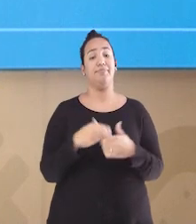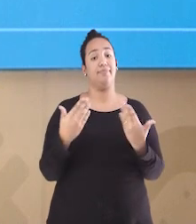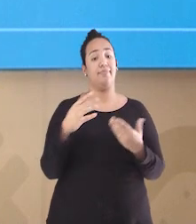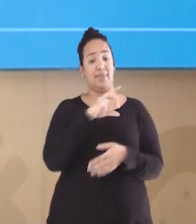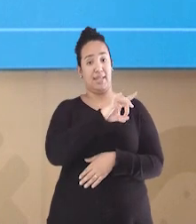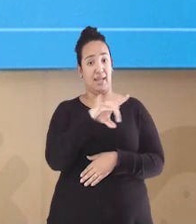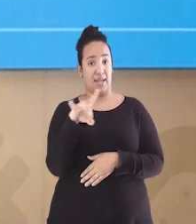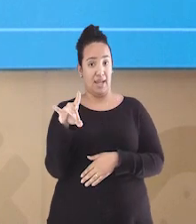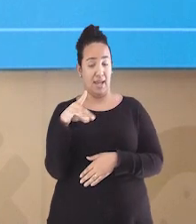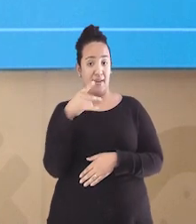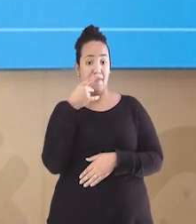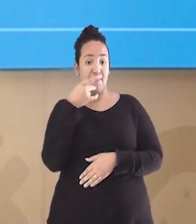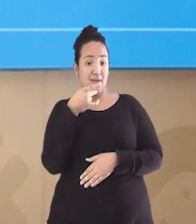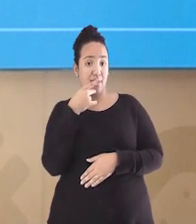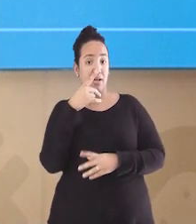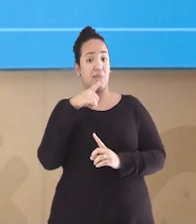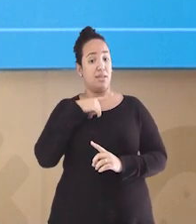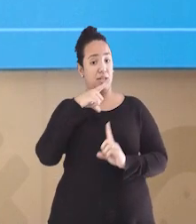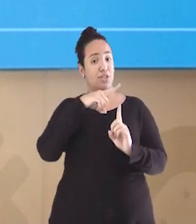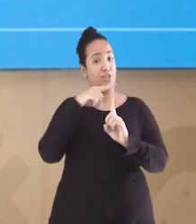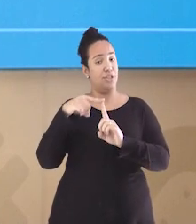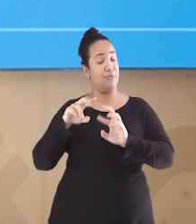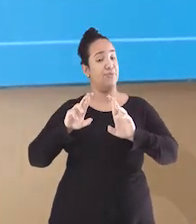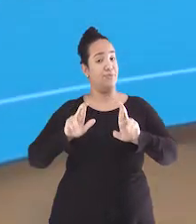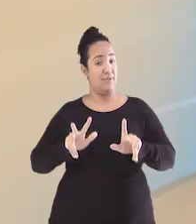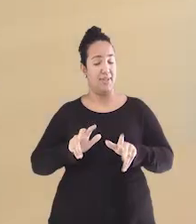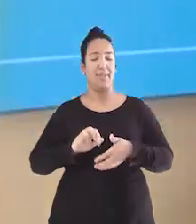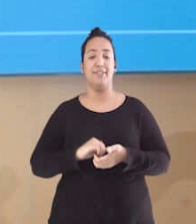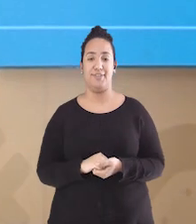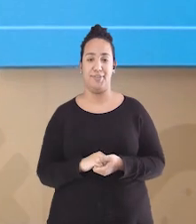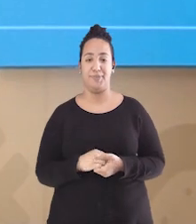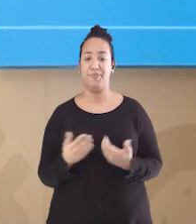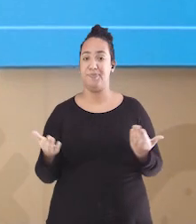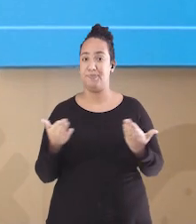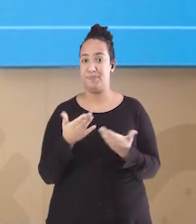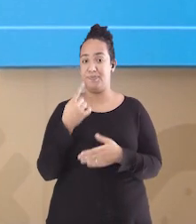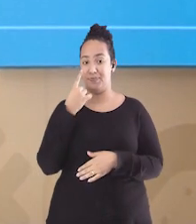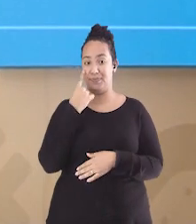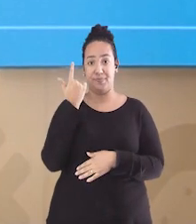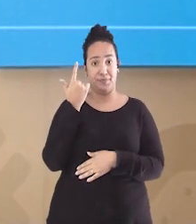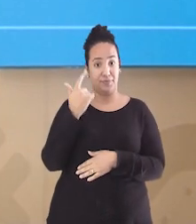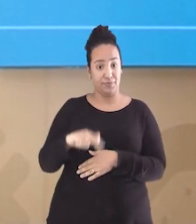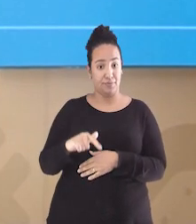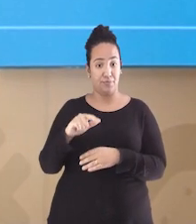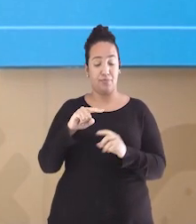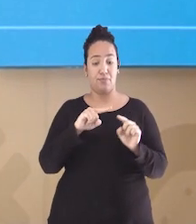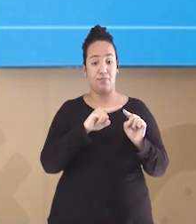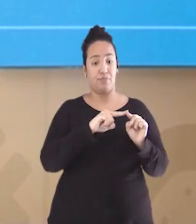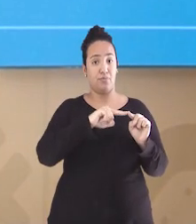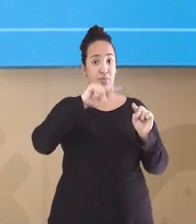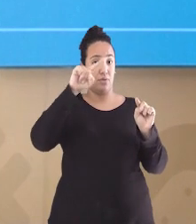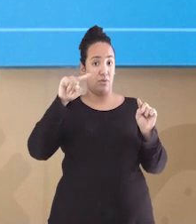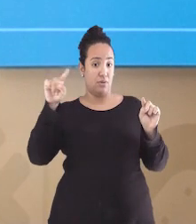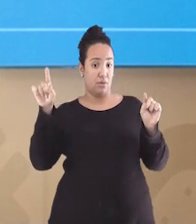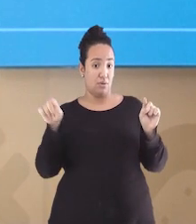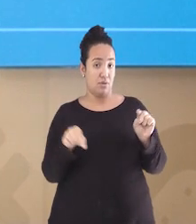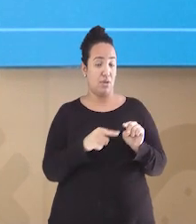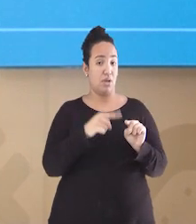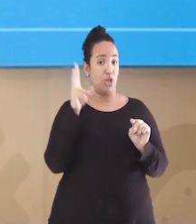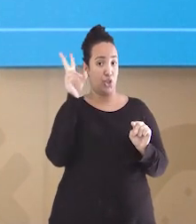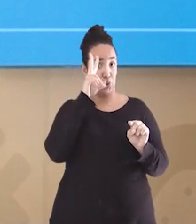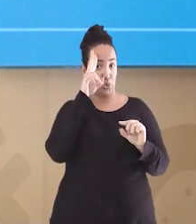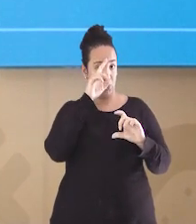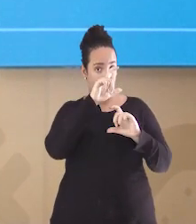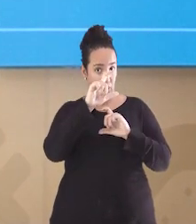Cada fala tem um tipo diferente de balão. Vamos observar novamente o balão aqui